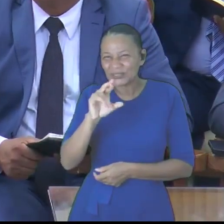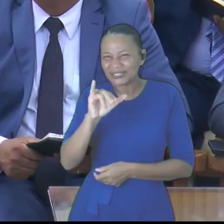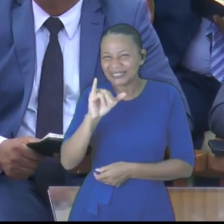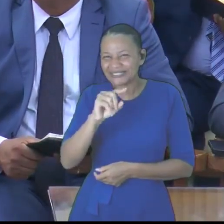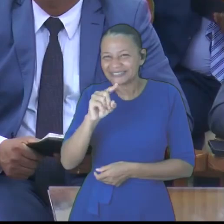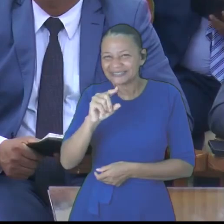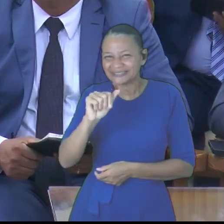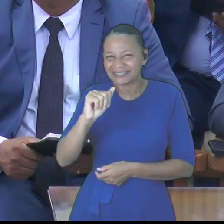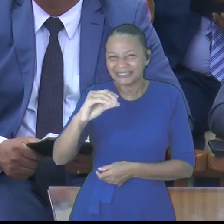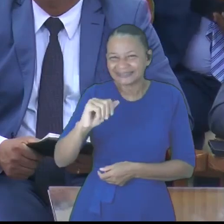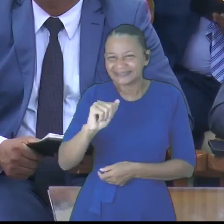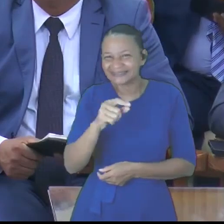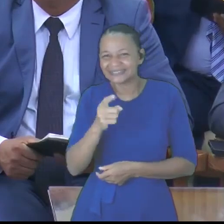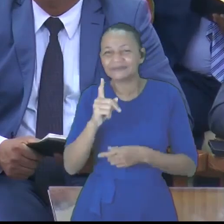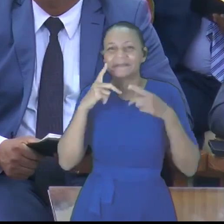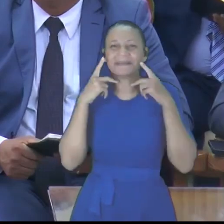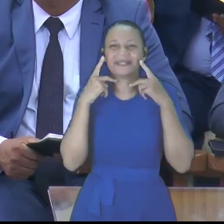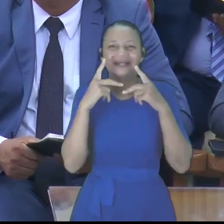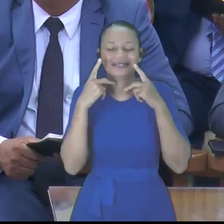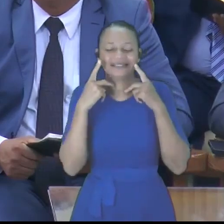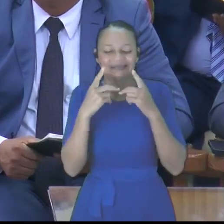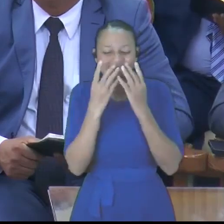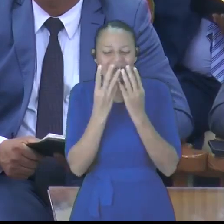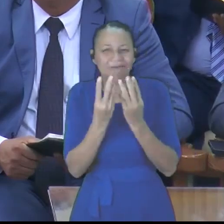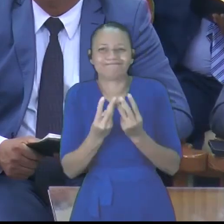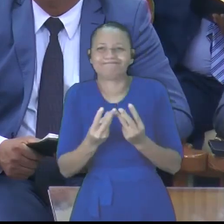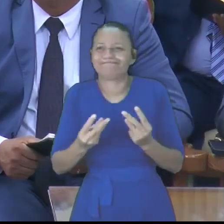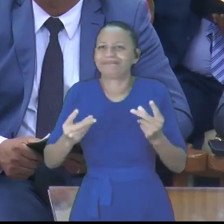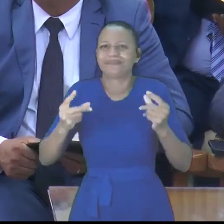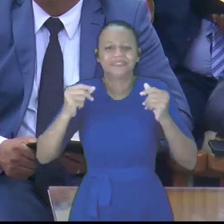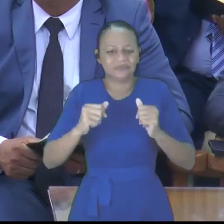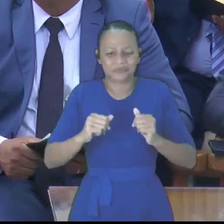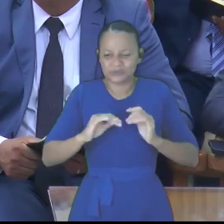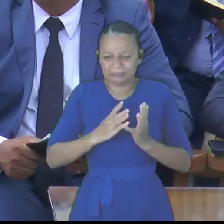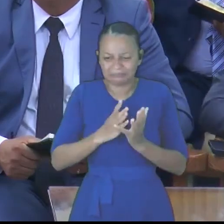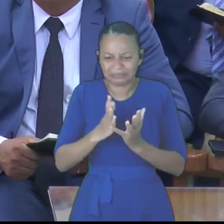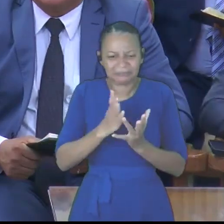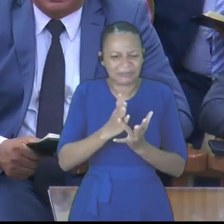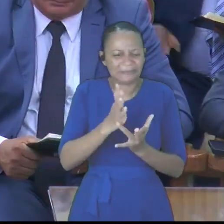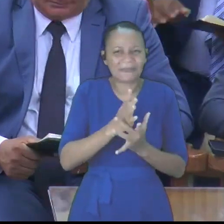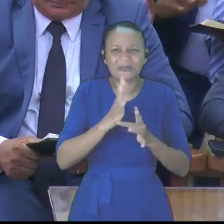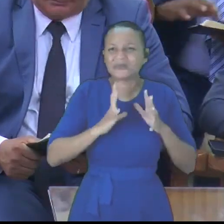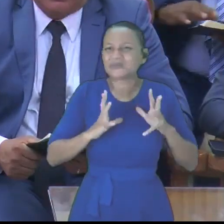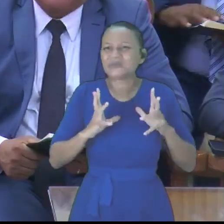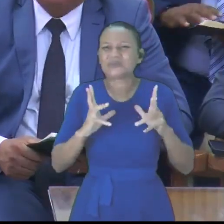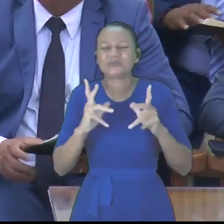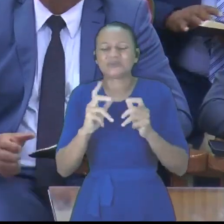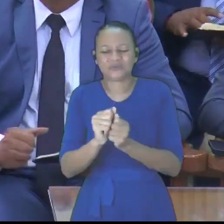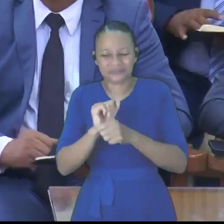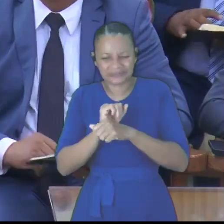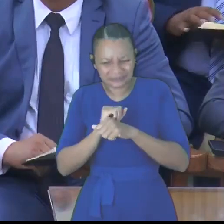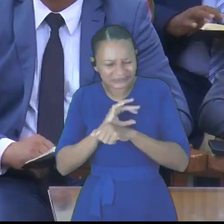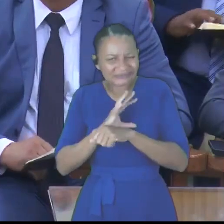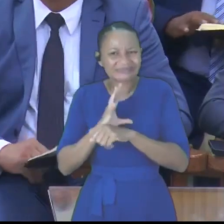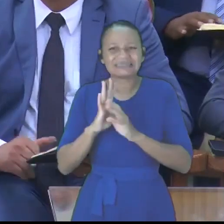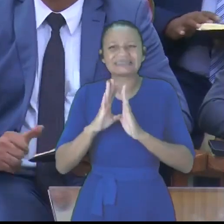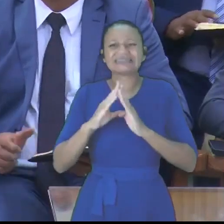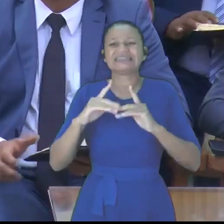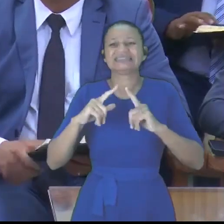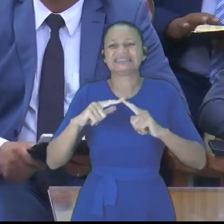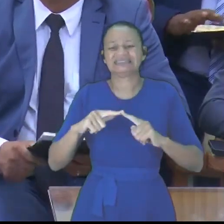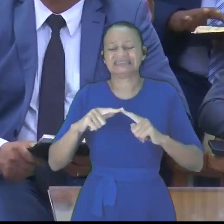da mensagem. Irmão, a mensagem do Evangelho, em todas as igrejas, em todas,